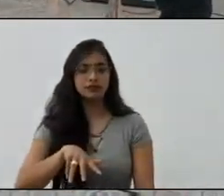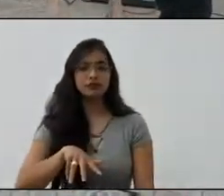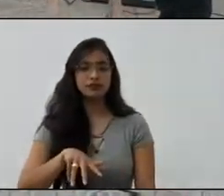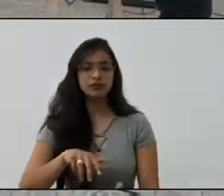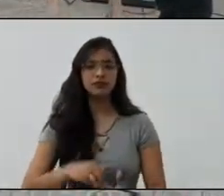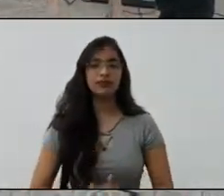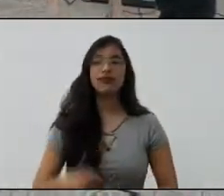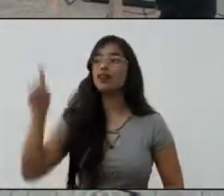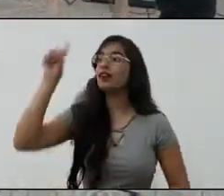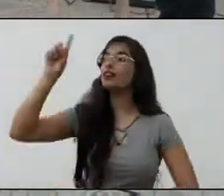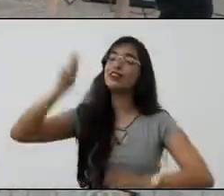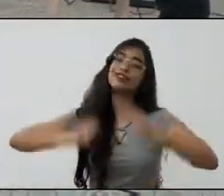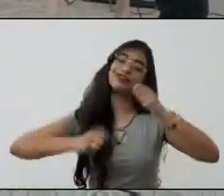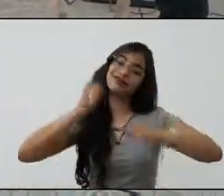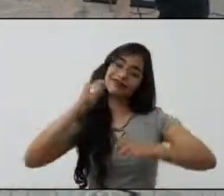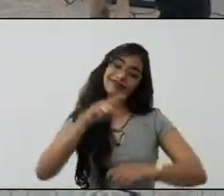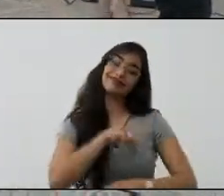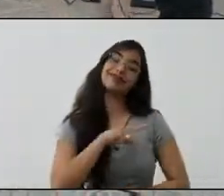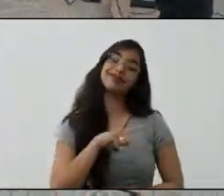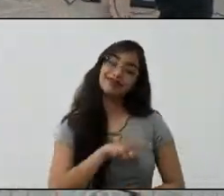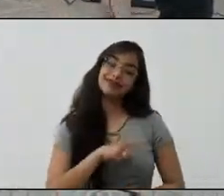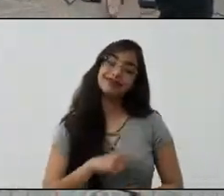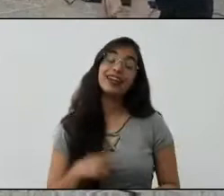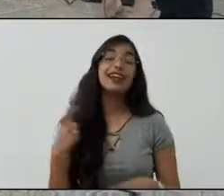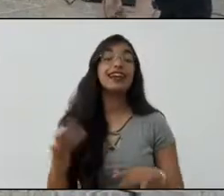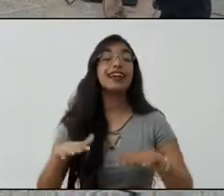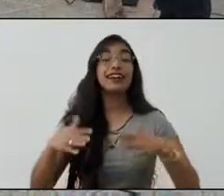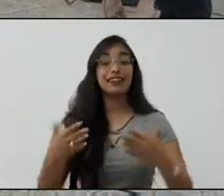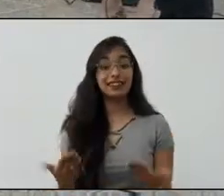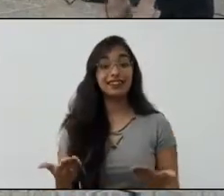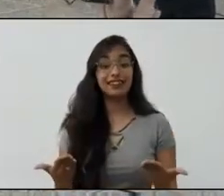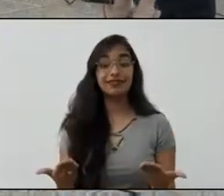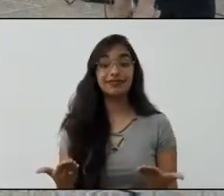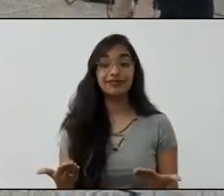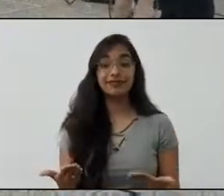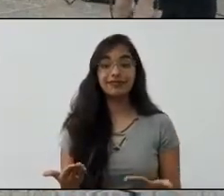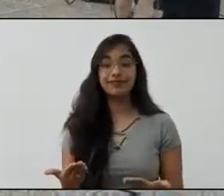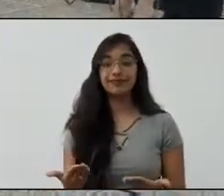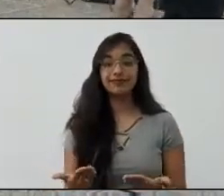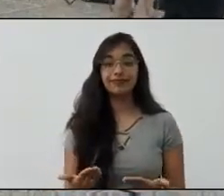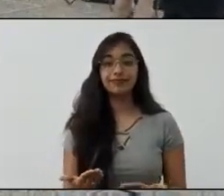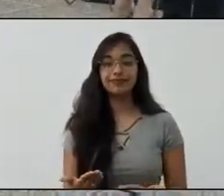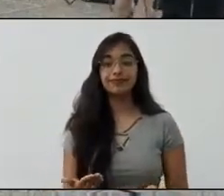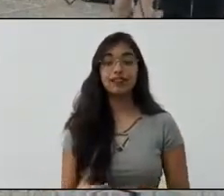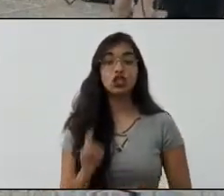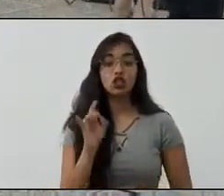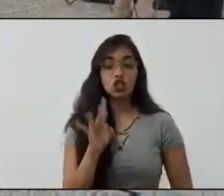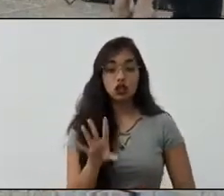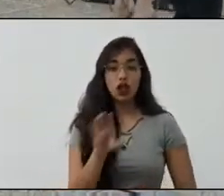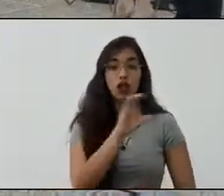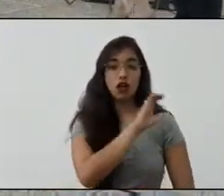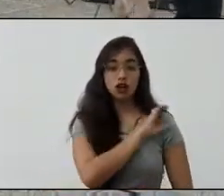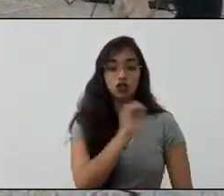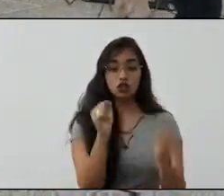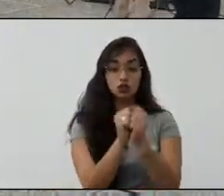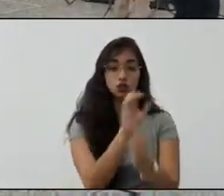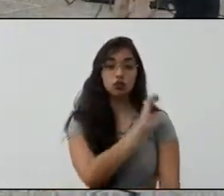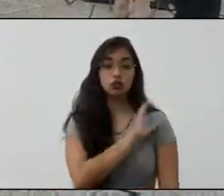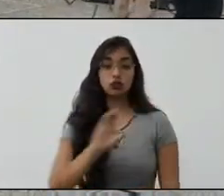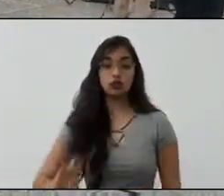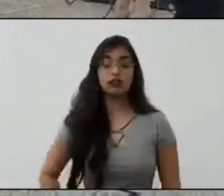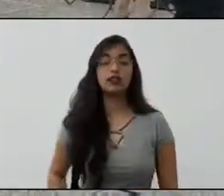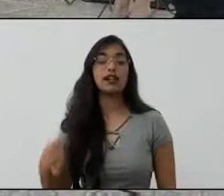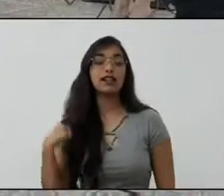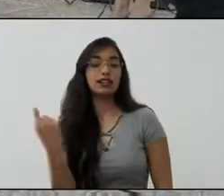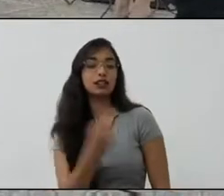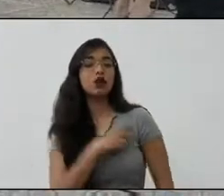mantém tudo sob controle. Portanto, meus amigos e meus irmãos, só em Cristo podemos desfrutar a paz